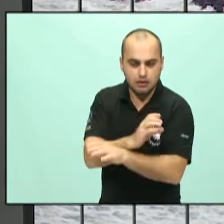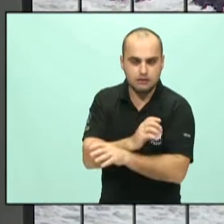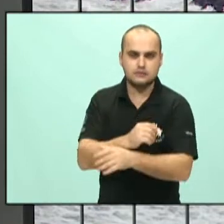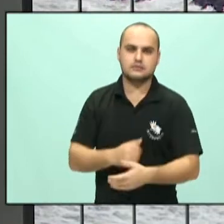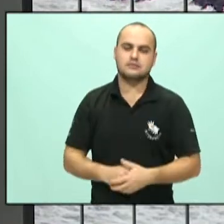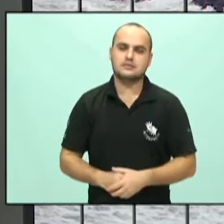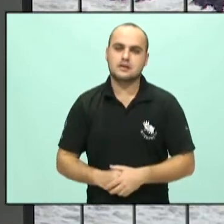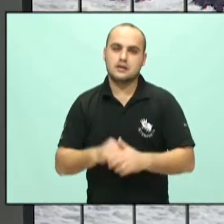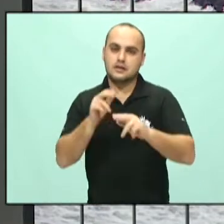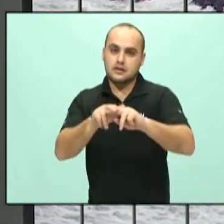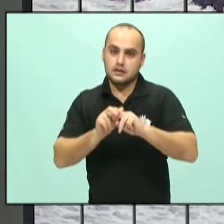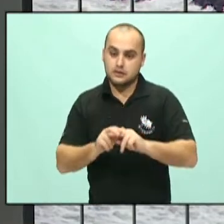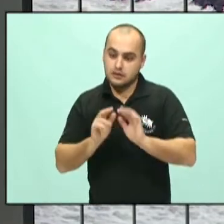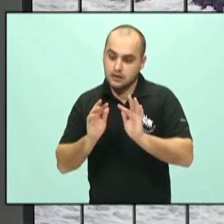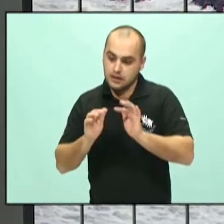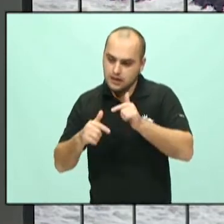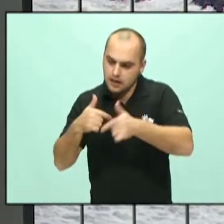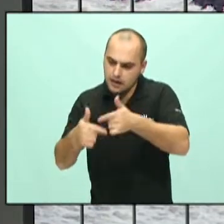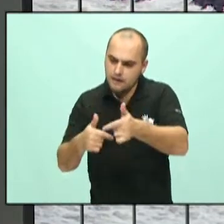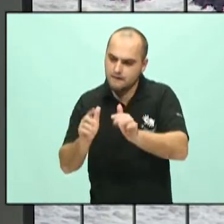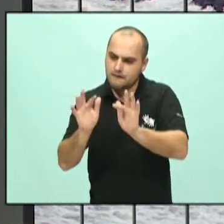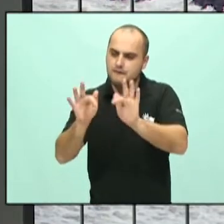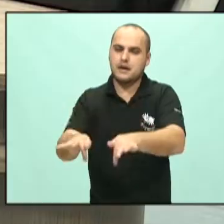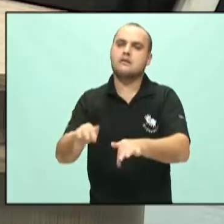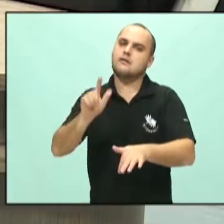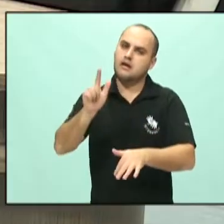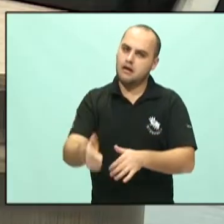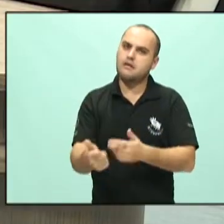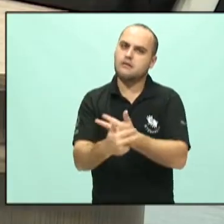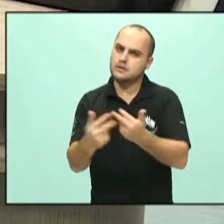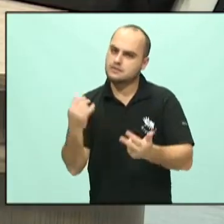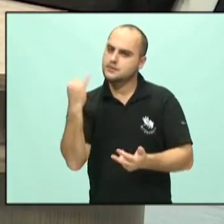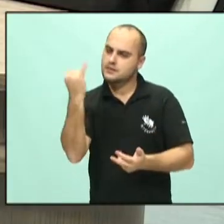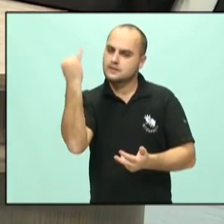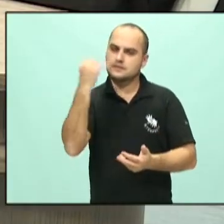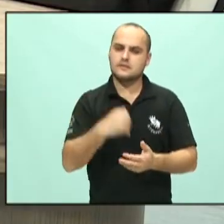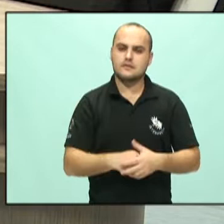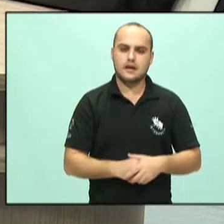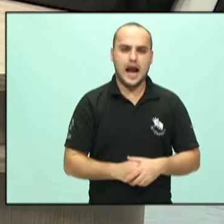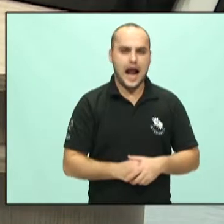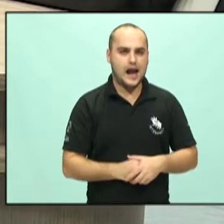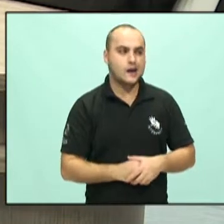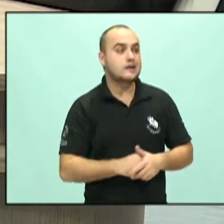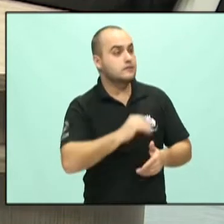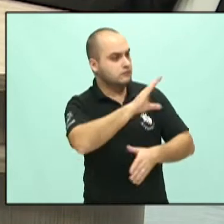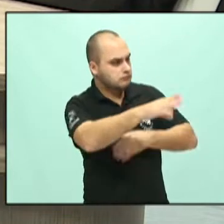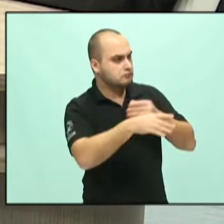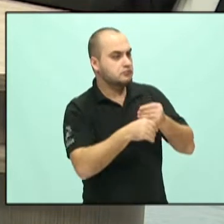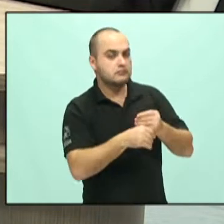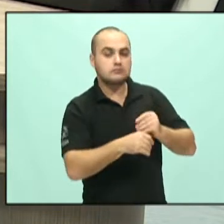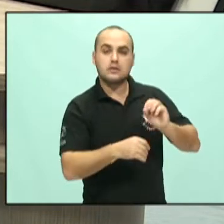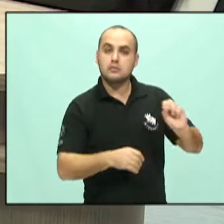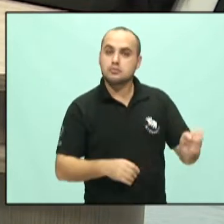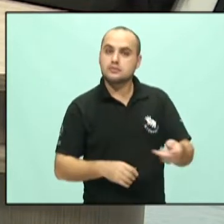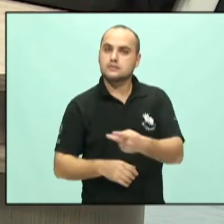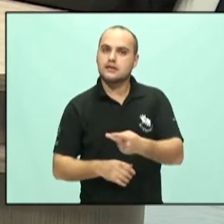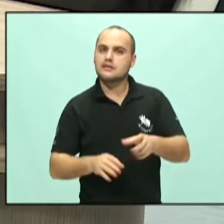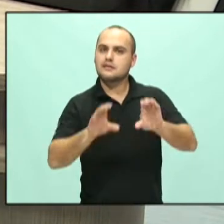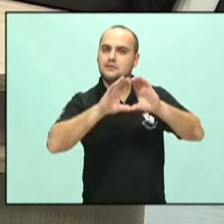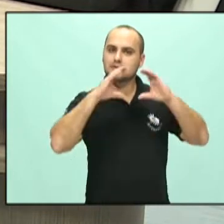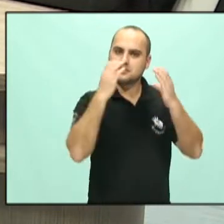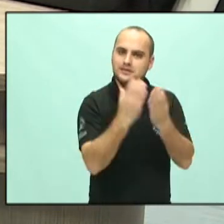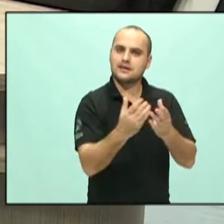final, a gente considera uma coisa bem importante. A gente pode até complementar dizendo que é uma oportunidade para a própria